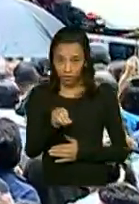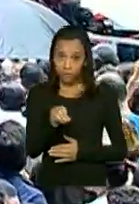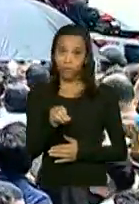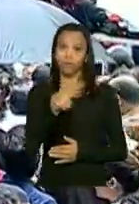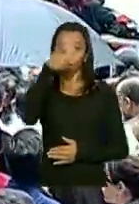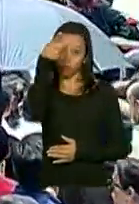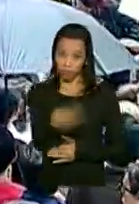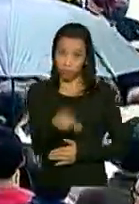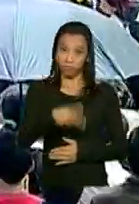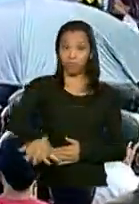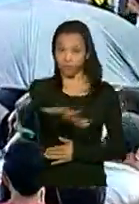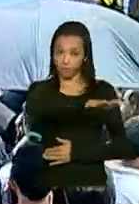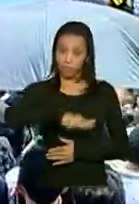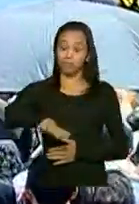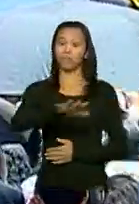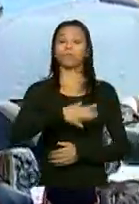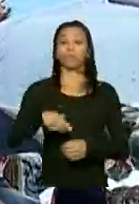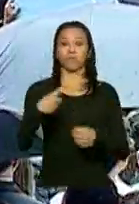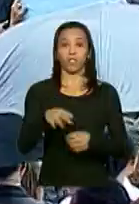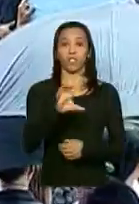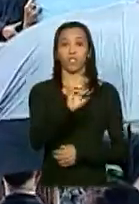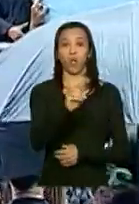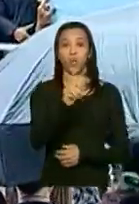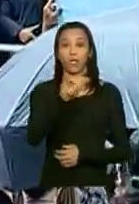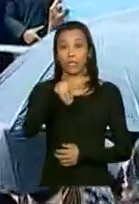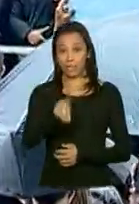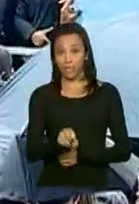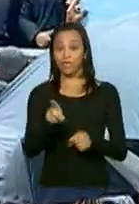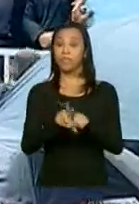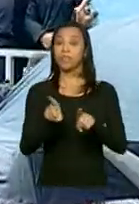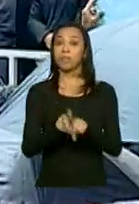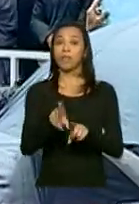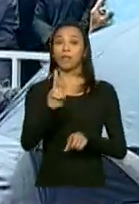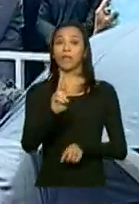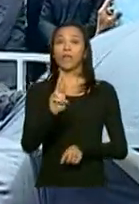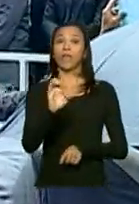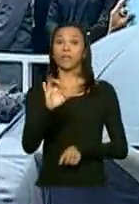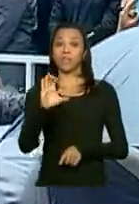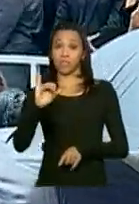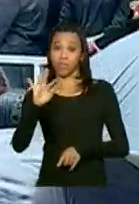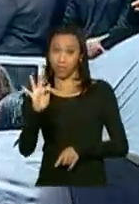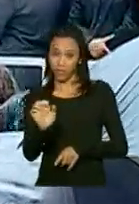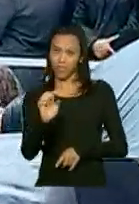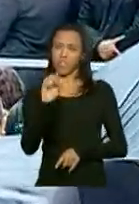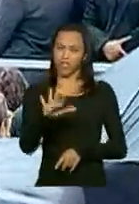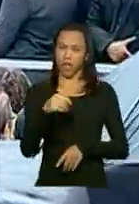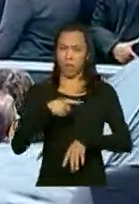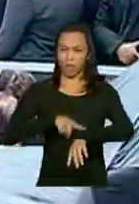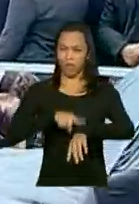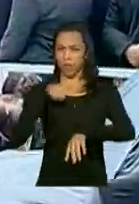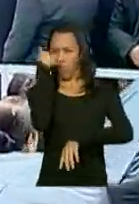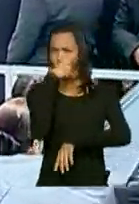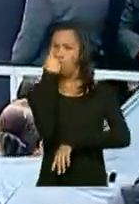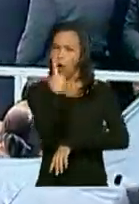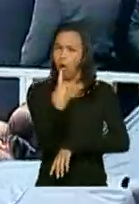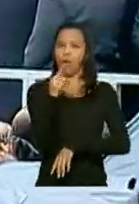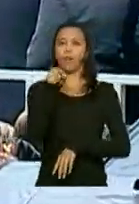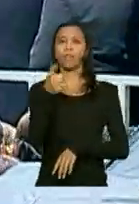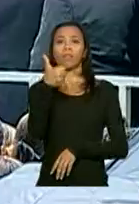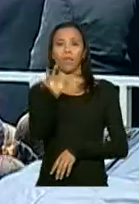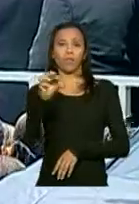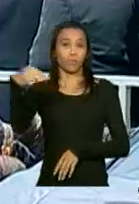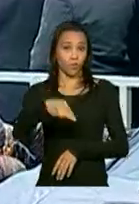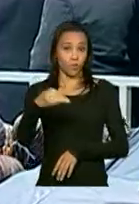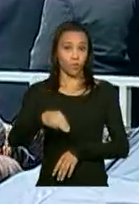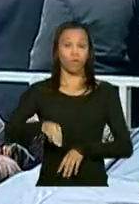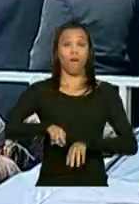arquidiocese de Recife e Olinda essa missa já dura em torno de 1:10